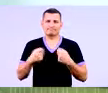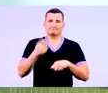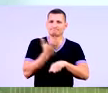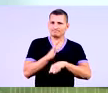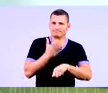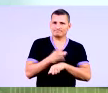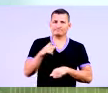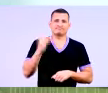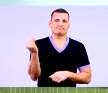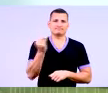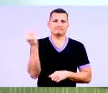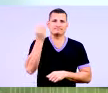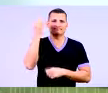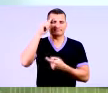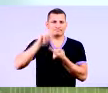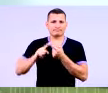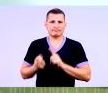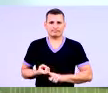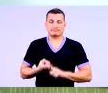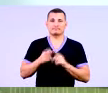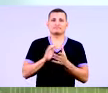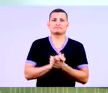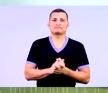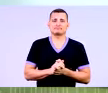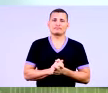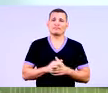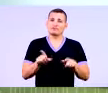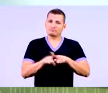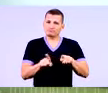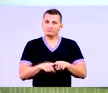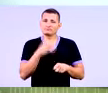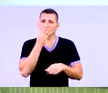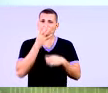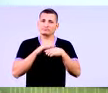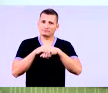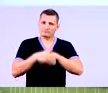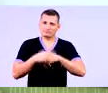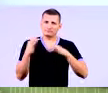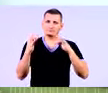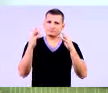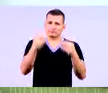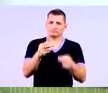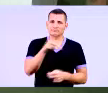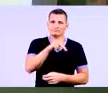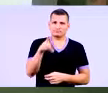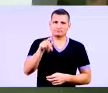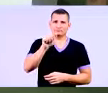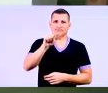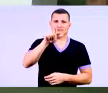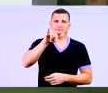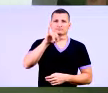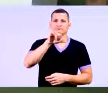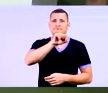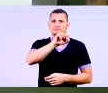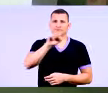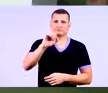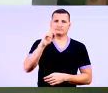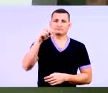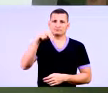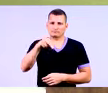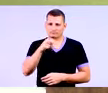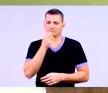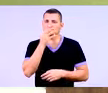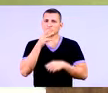importante para a lógica e pra isso queria desejar com um boa noite a todos dizendo boa noite ao professor alysson boa noite pessoal e sondando a profissão